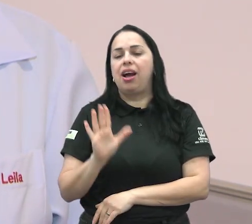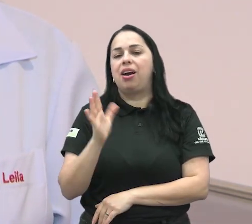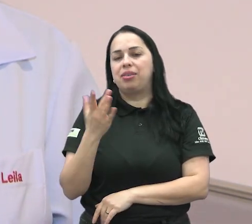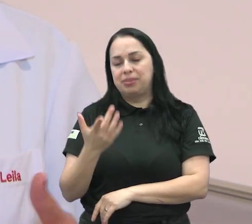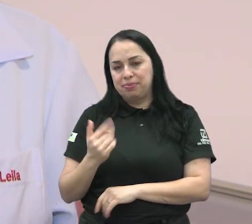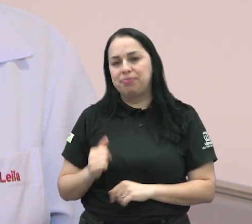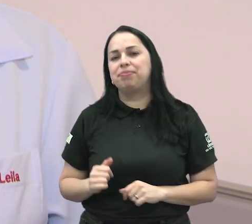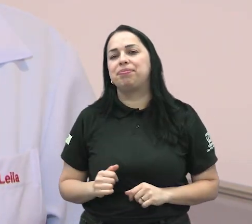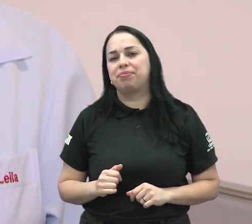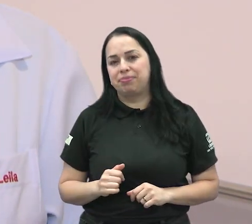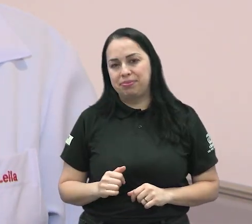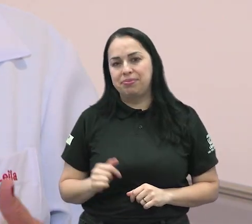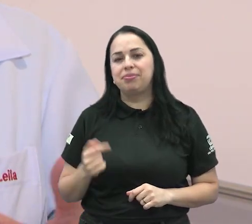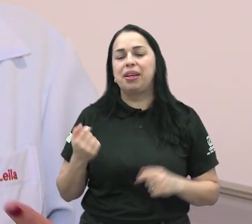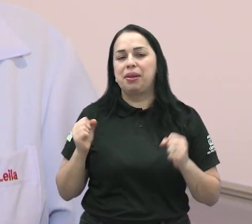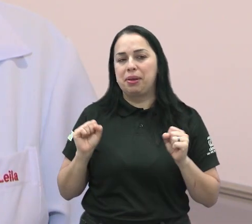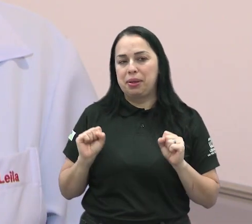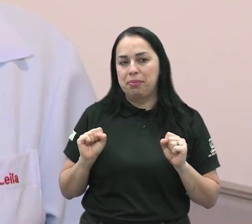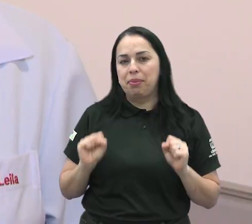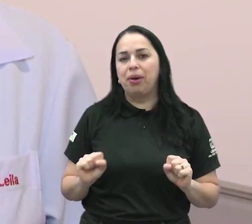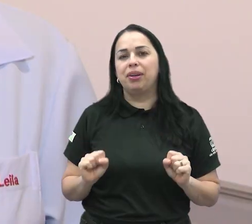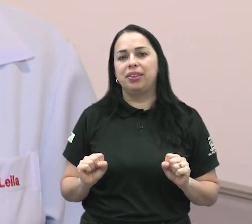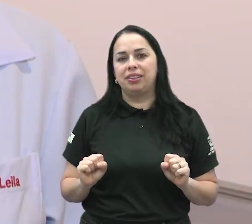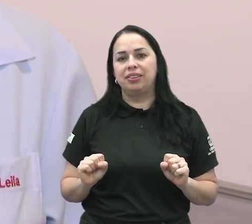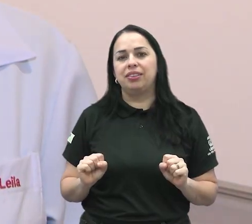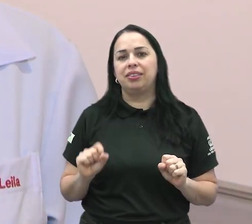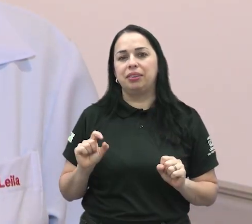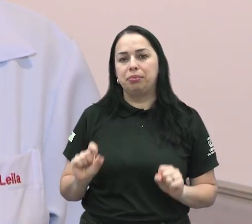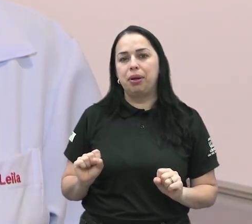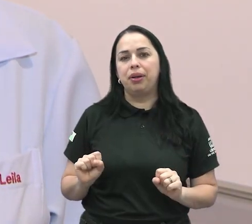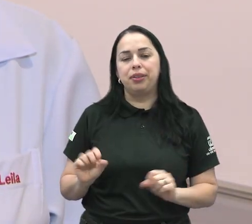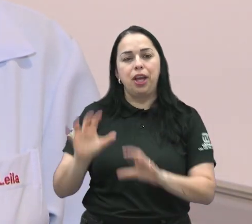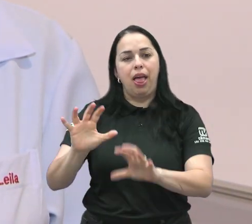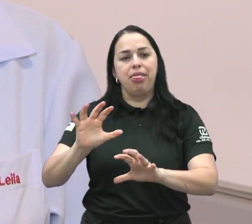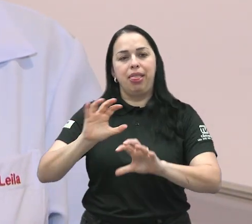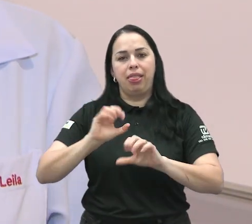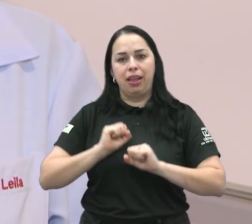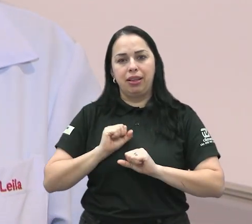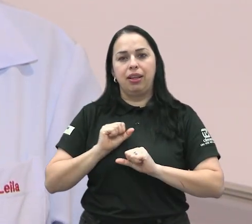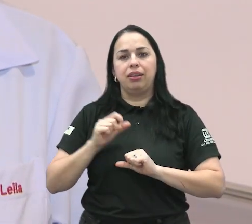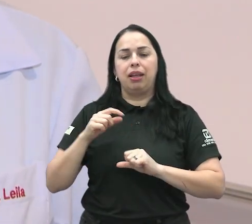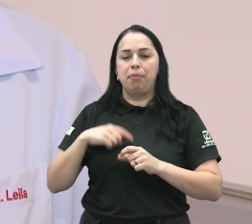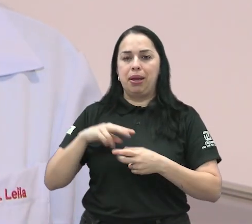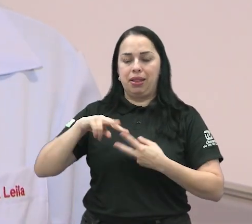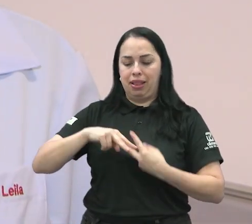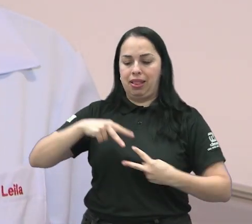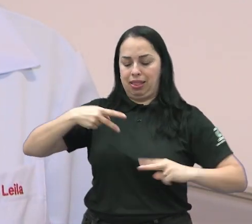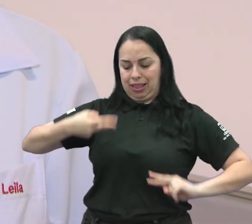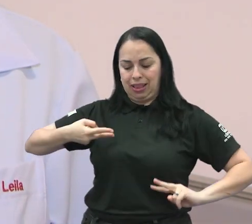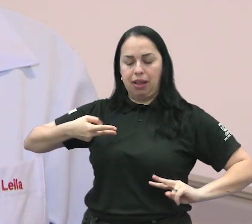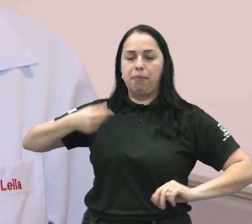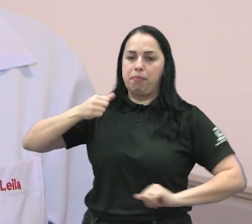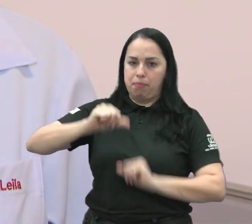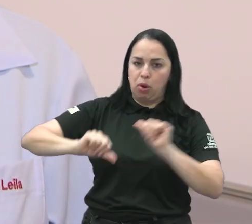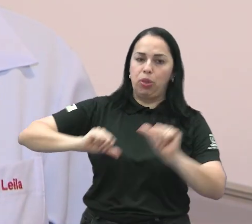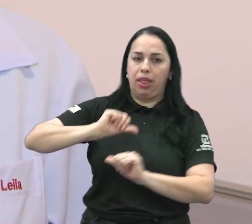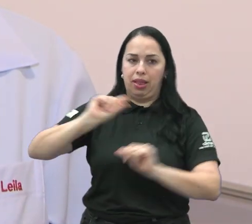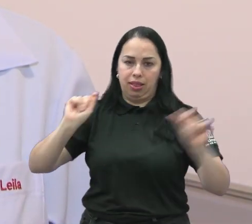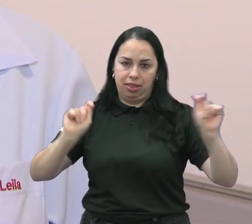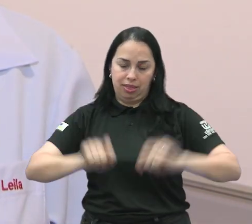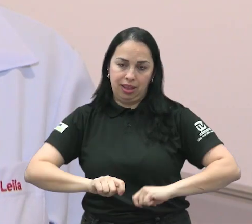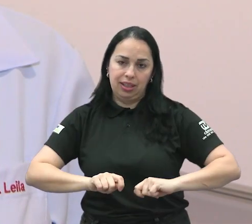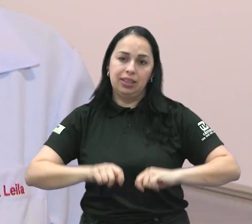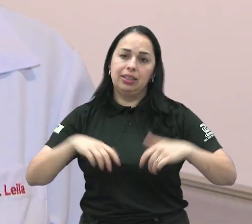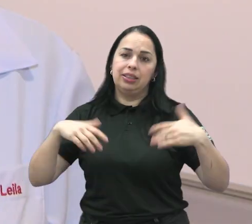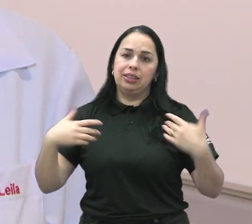Hodgkin, mas existem algumas causas que podem aumentar o risco de ter alguma alteração no DNA das células